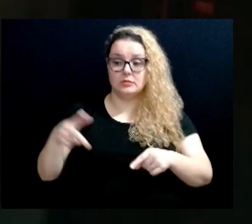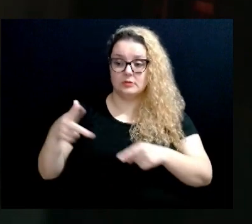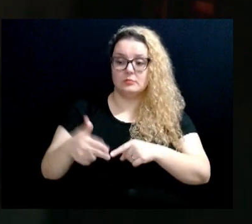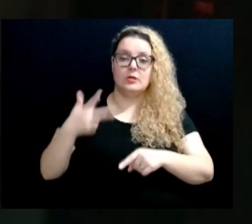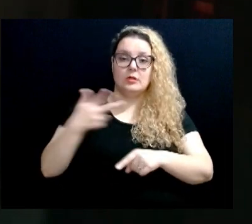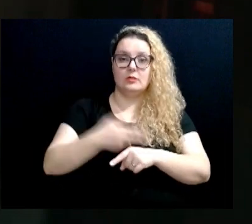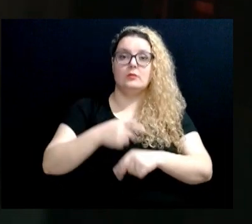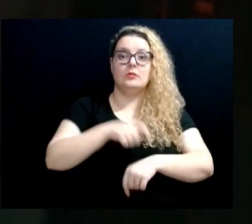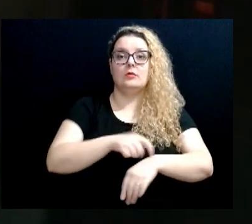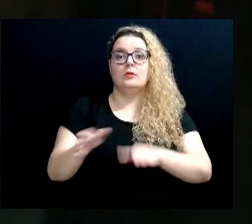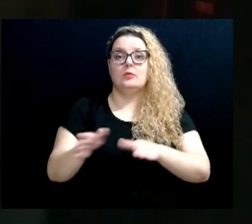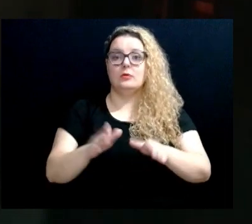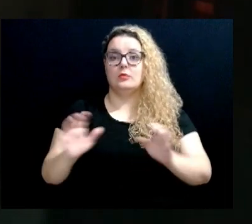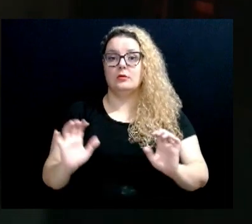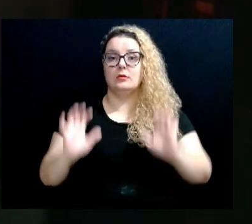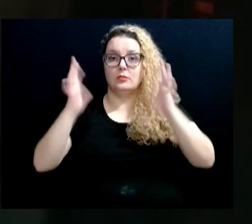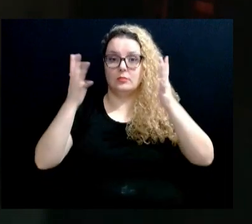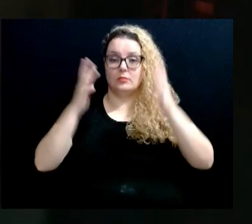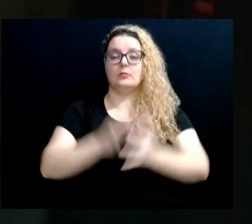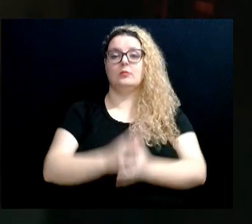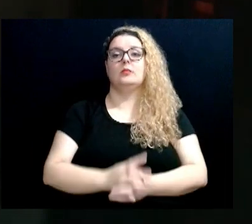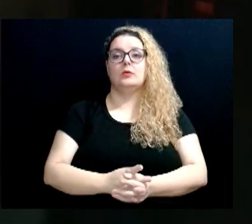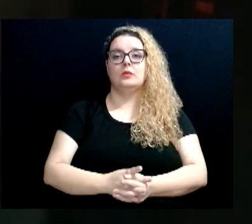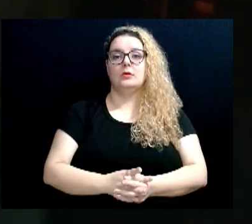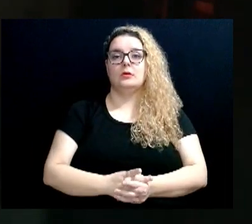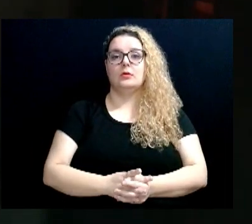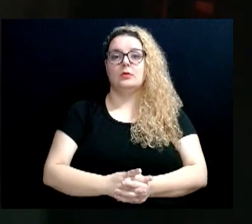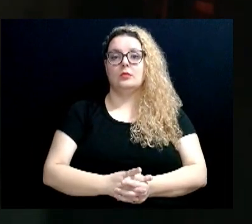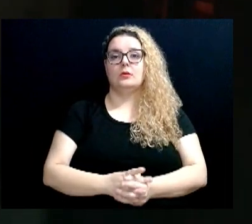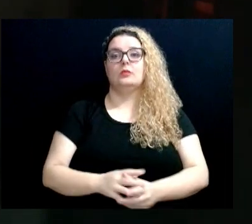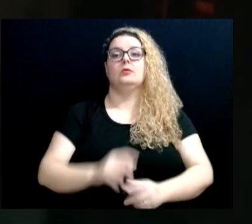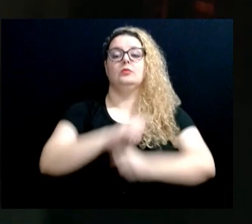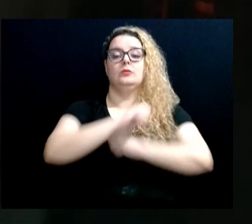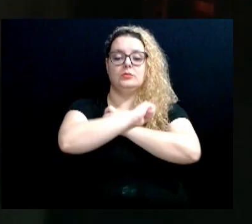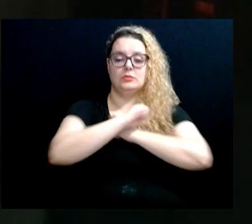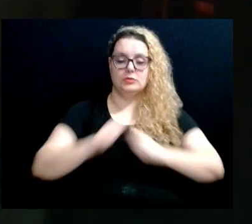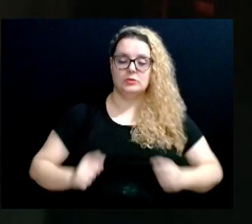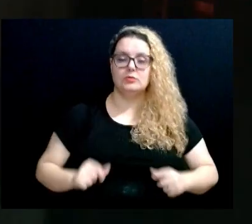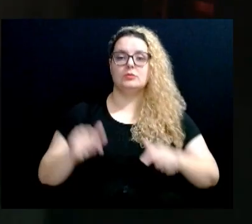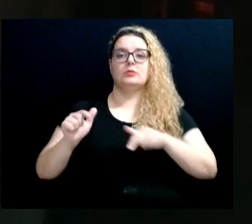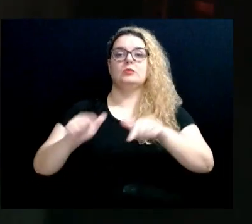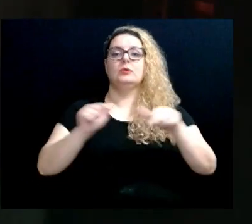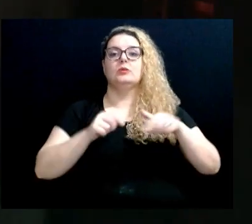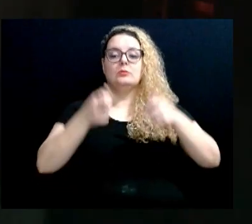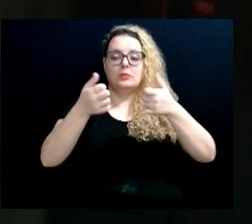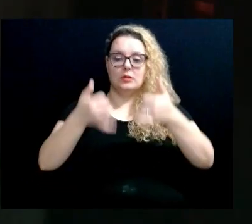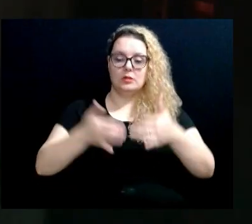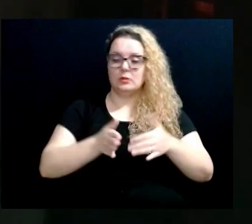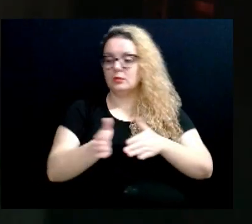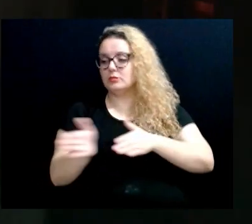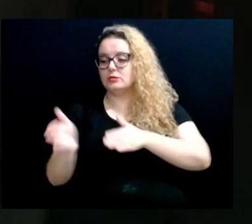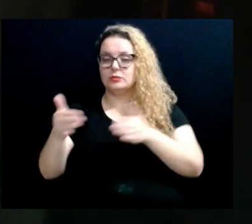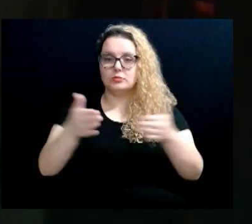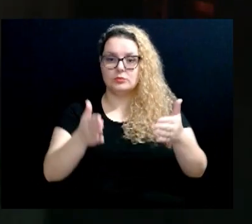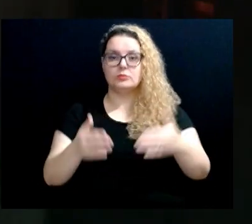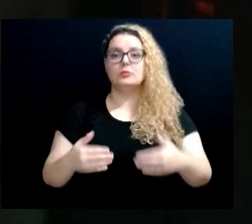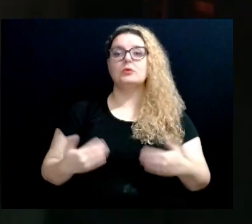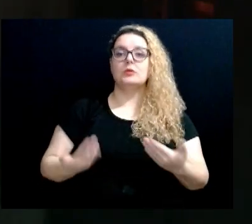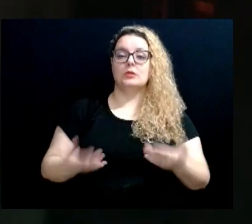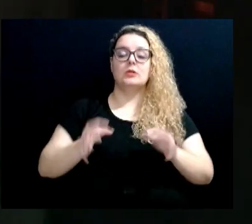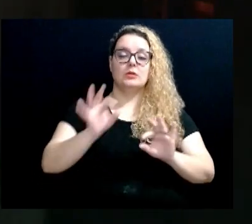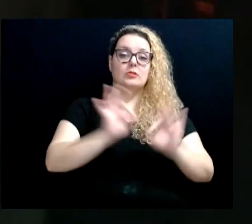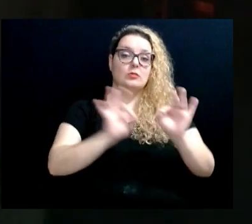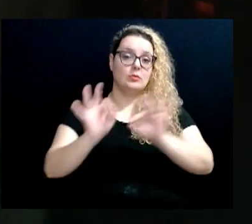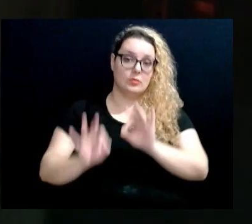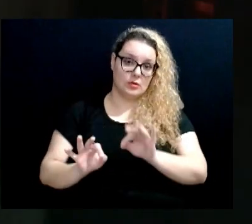da interdição, tá? Os agentes da INDEC estarão no local para orientar os motoristas e organizar o